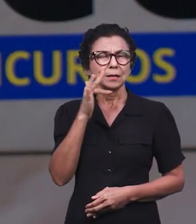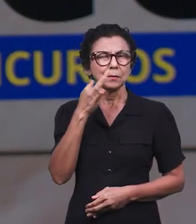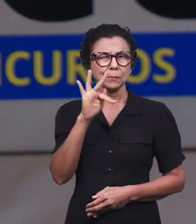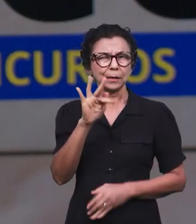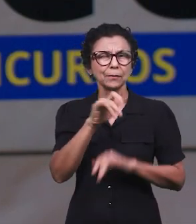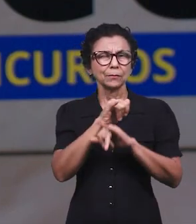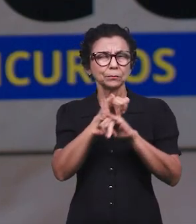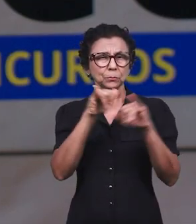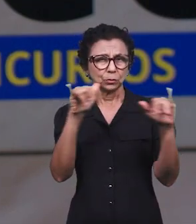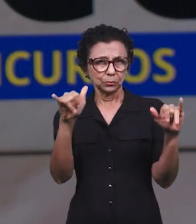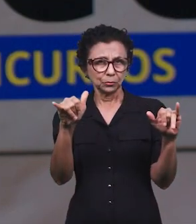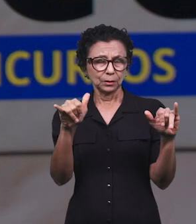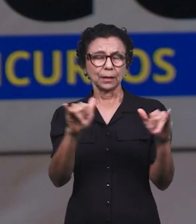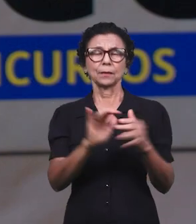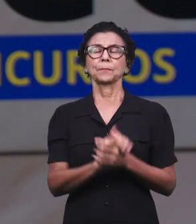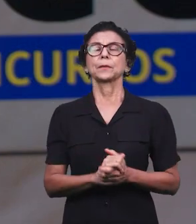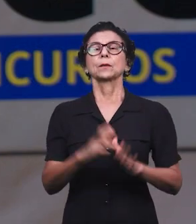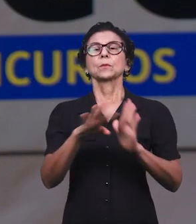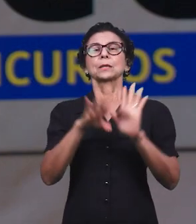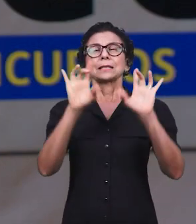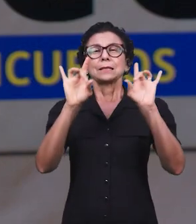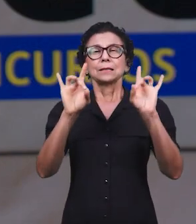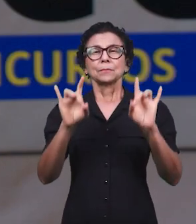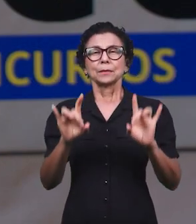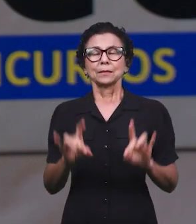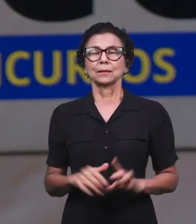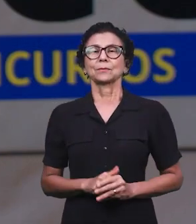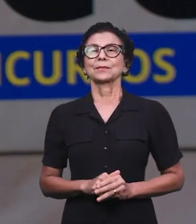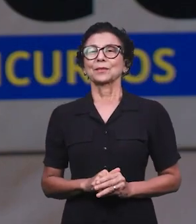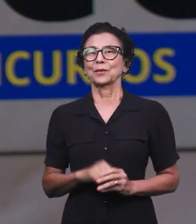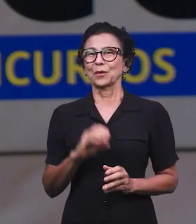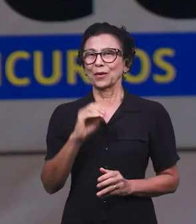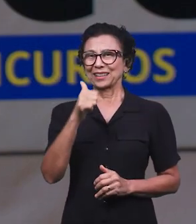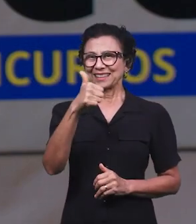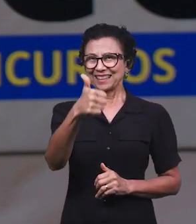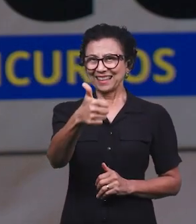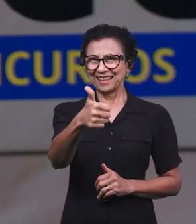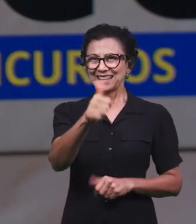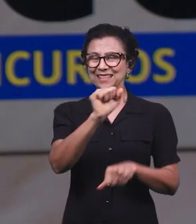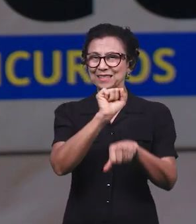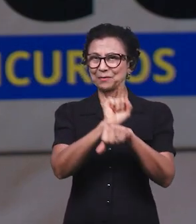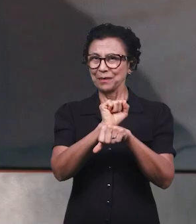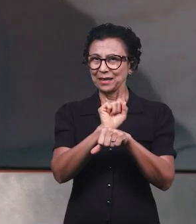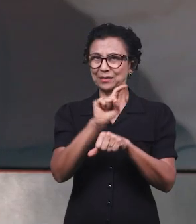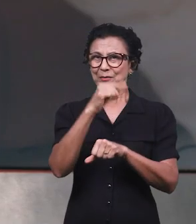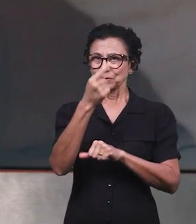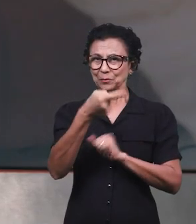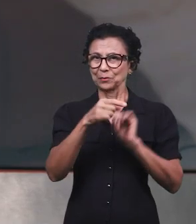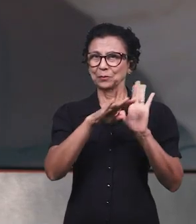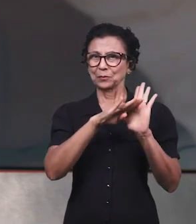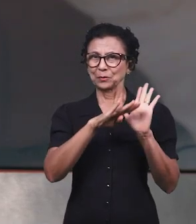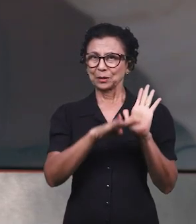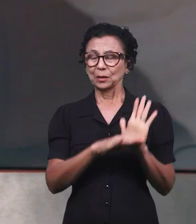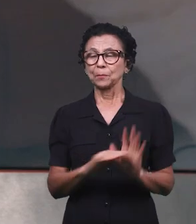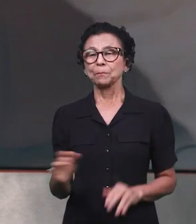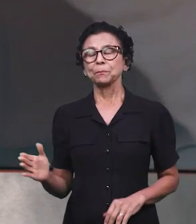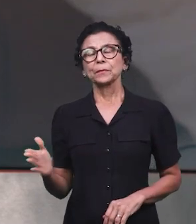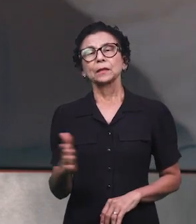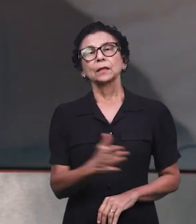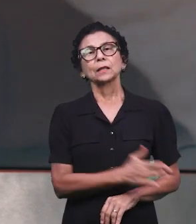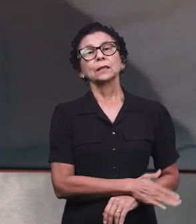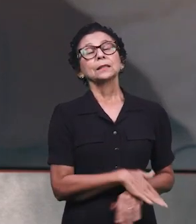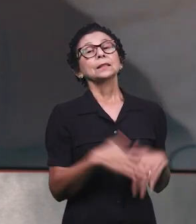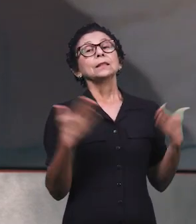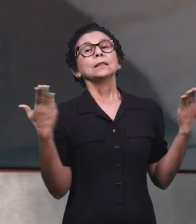um programa específico sobre o concurso do INSS, tá? Aguardem aí os nossos próximos programas, tá? E no nosso programa